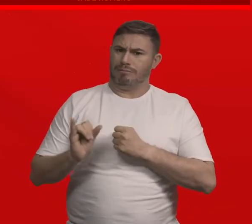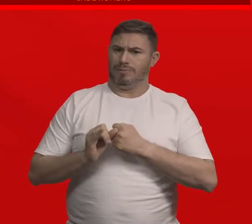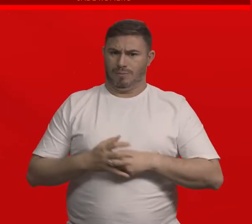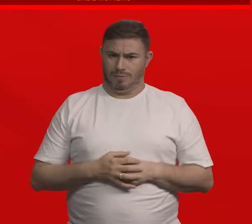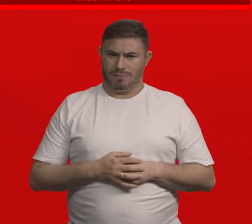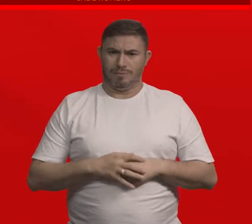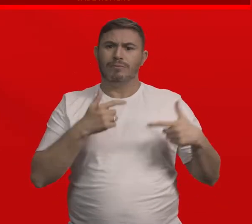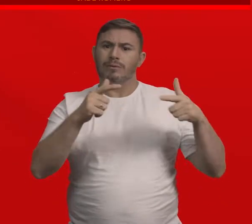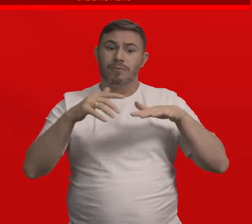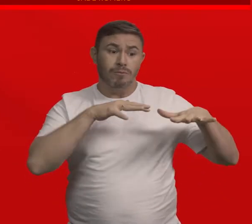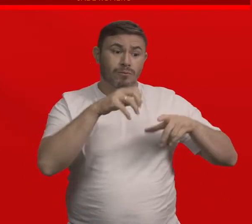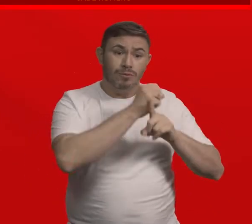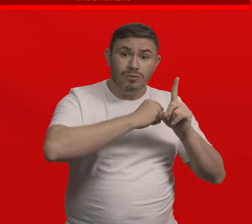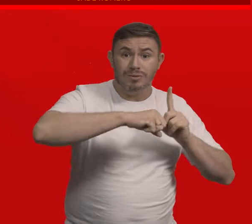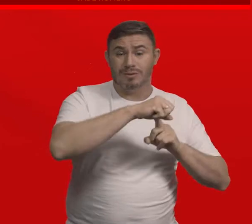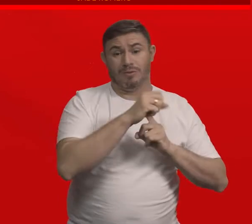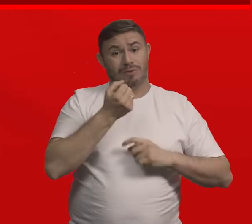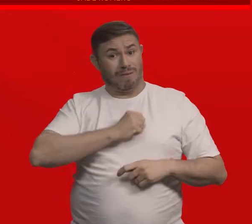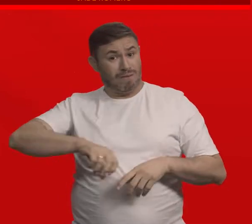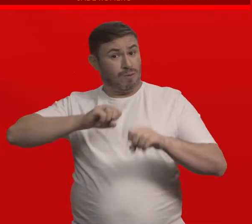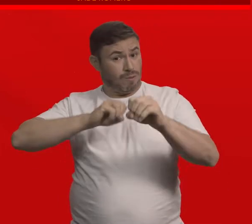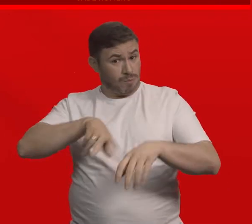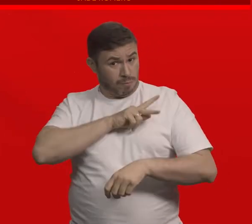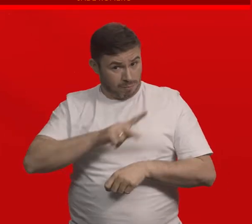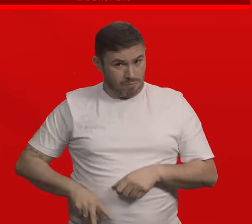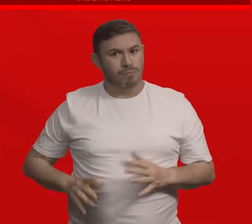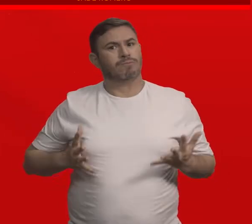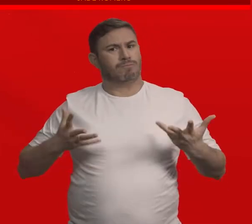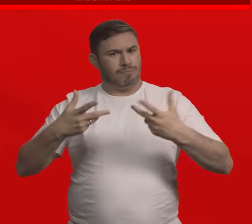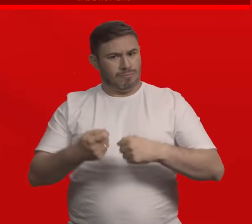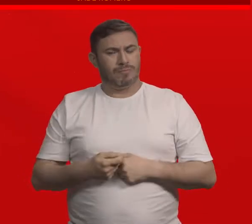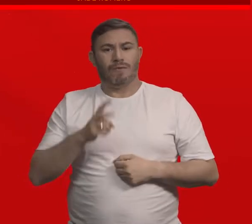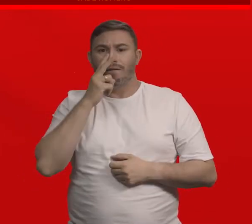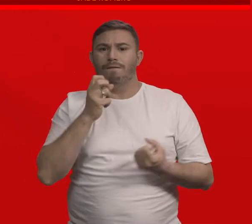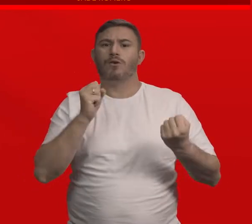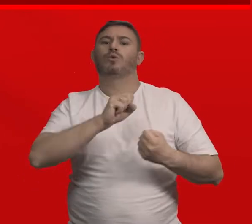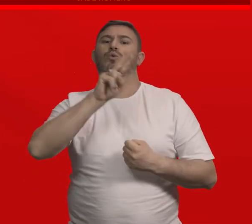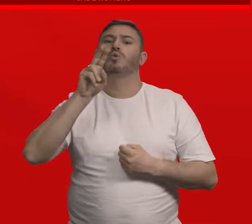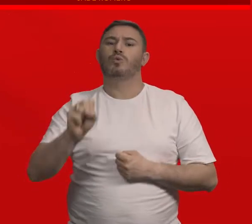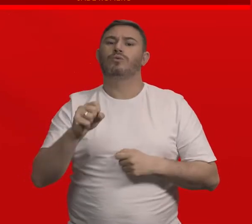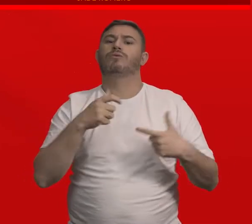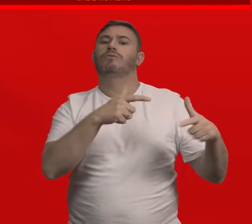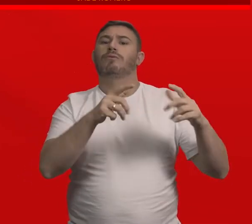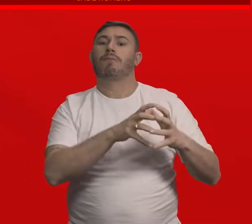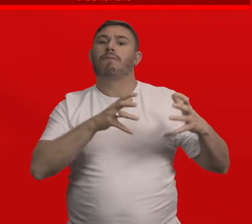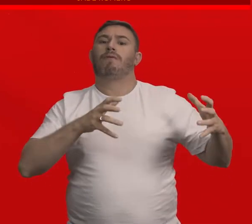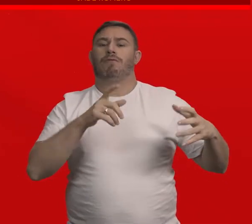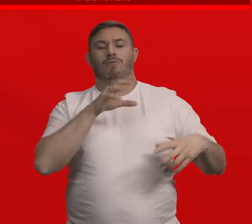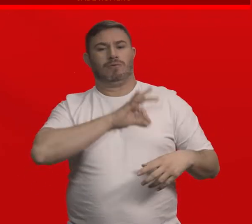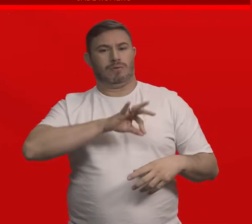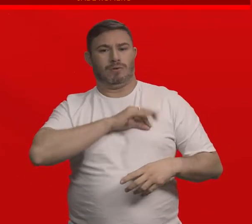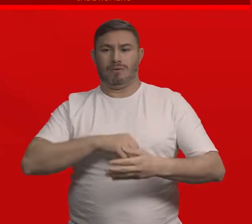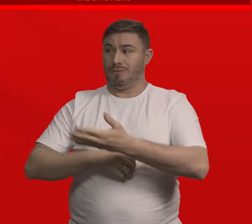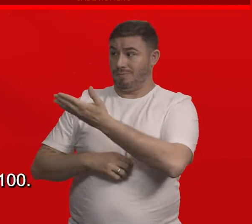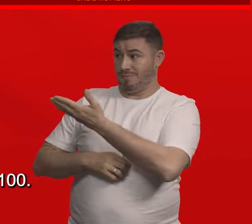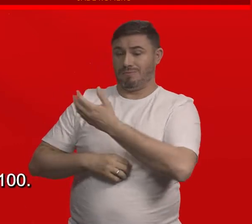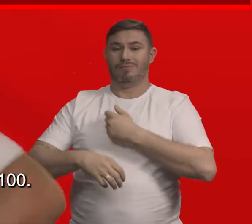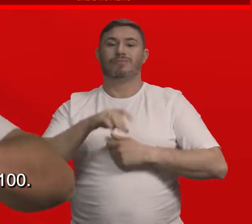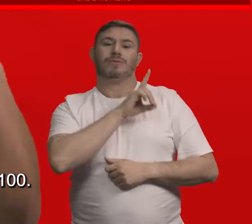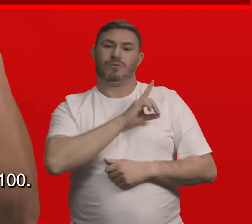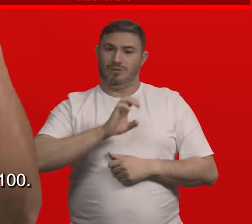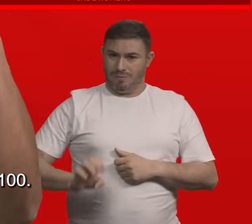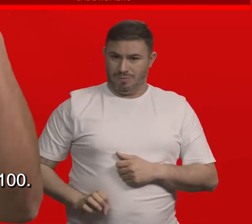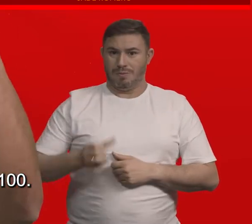Sou filho de Itapipoca, atuo nos desenvolvimentos sociais, defendo a educação pública e de qualidade, o fortalecimento do SUS, geração de emprego e renda.